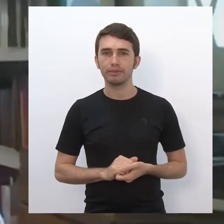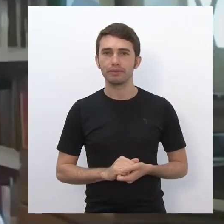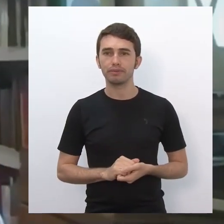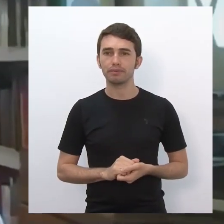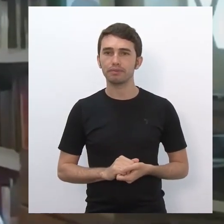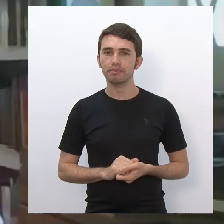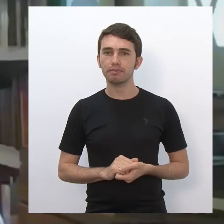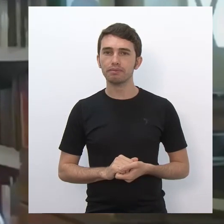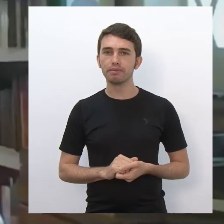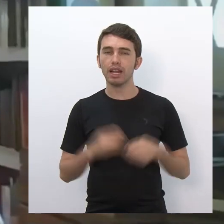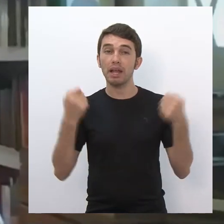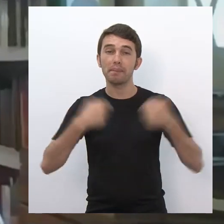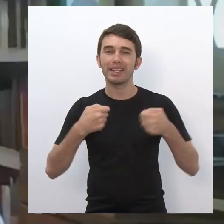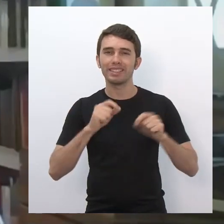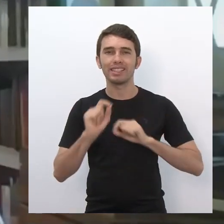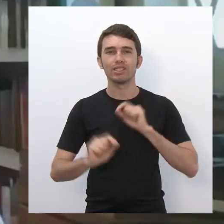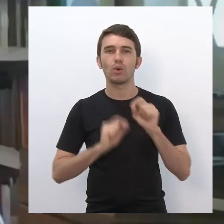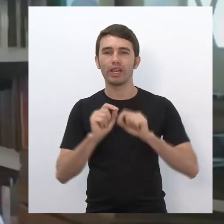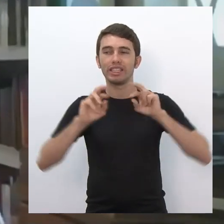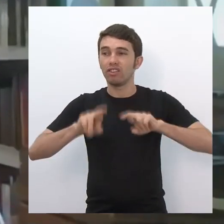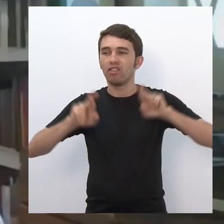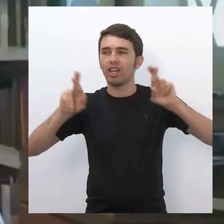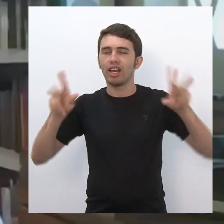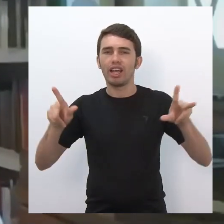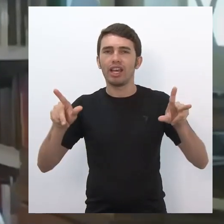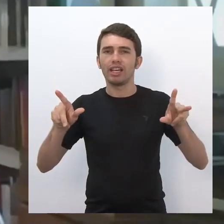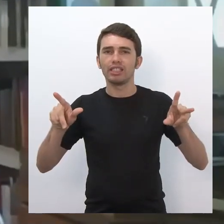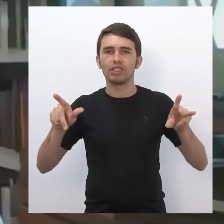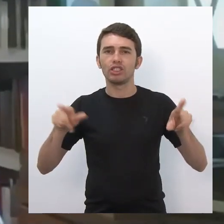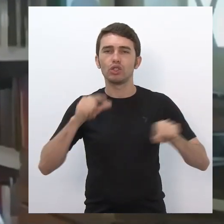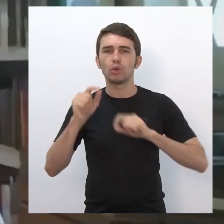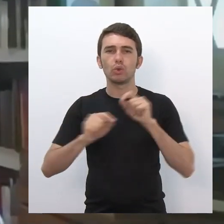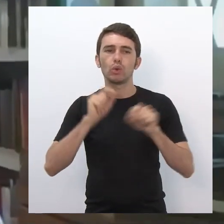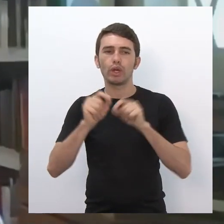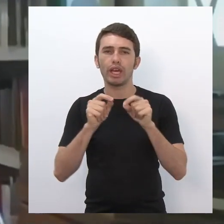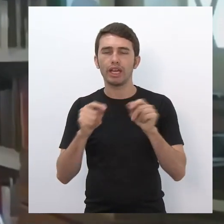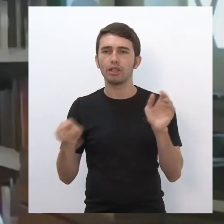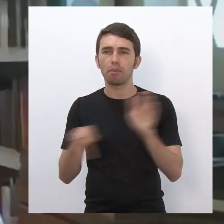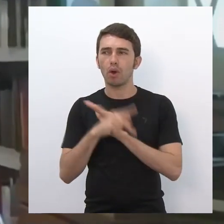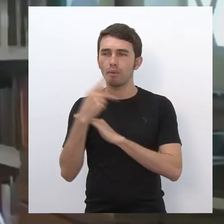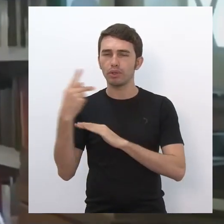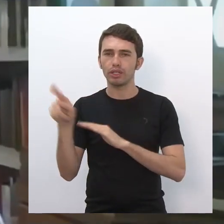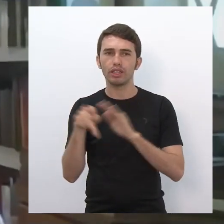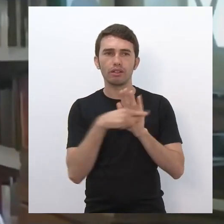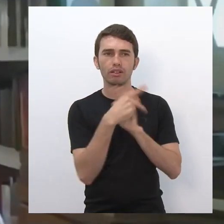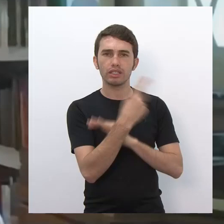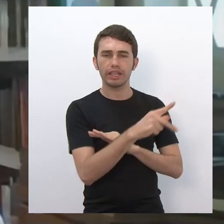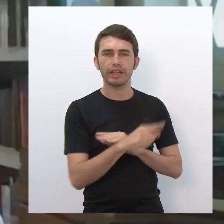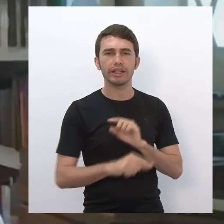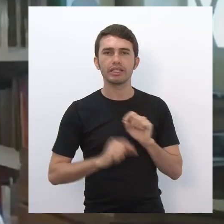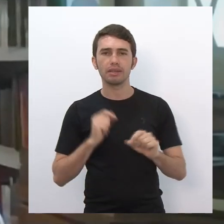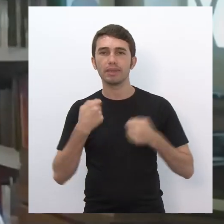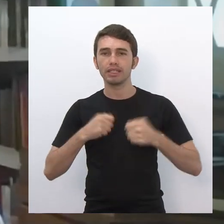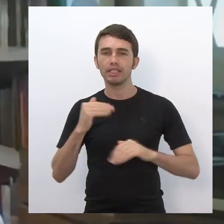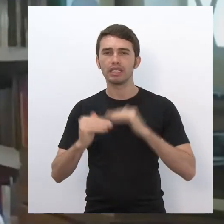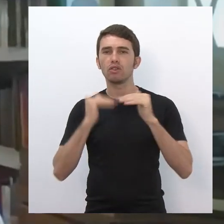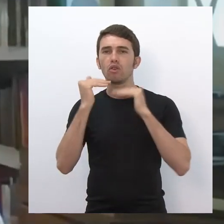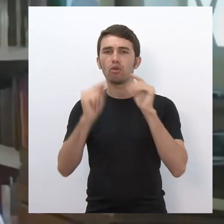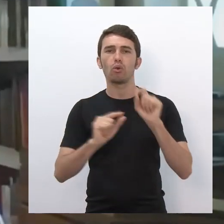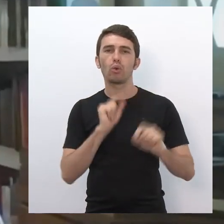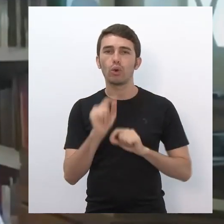tipologia, tem que ter? Quer dizer, o que ela tem de diferente e de próprio e que tem que ser desenvolvido, né? E a